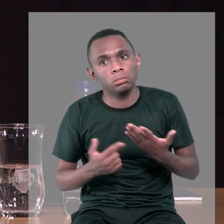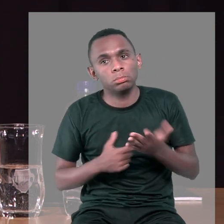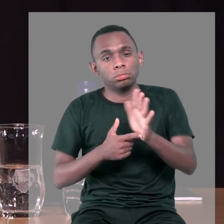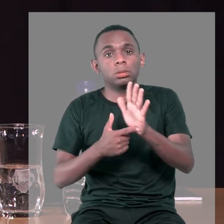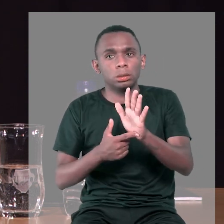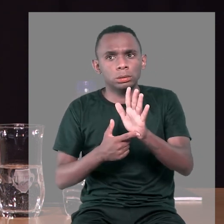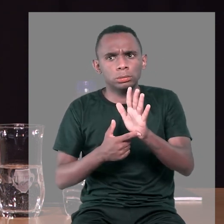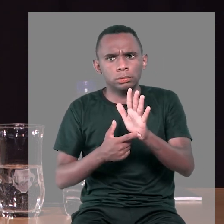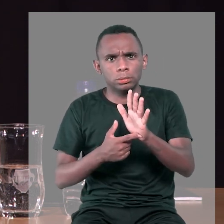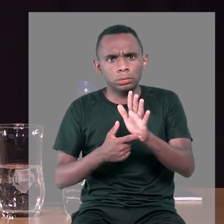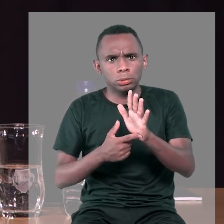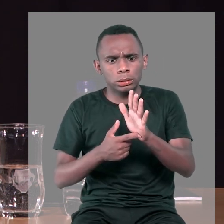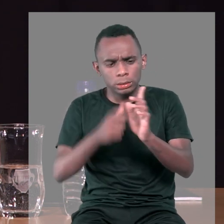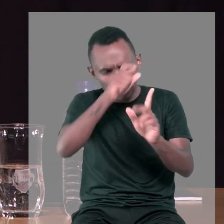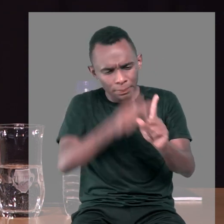era